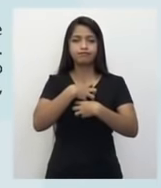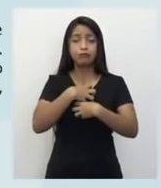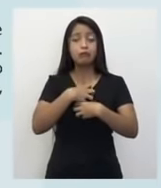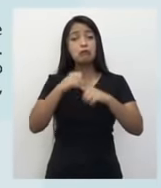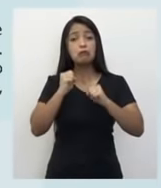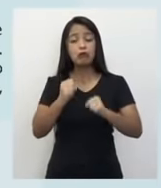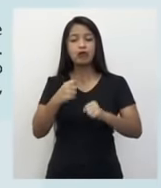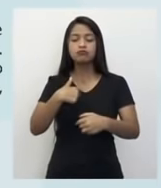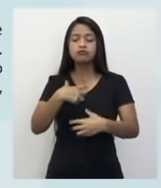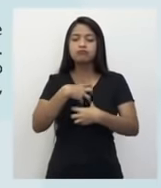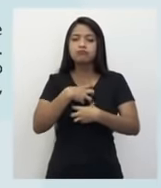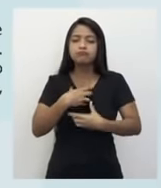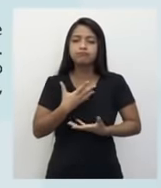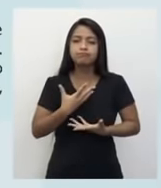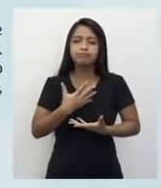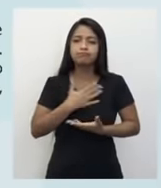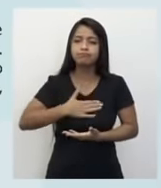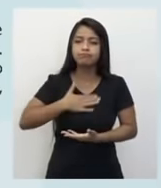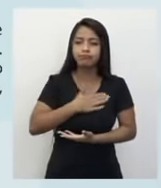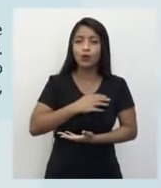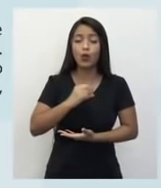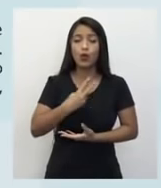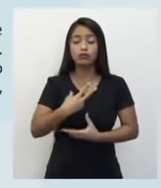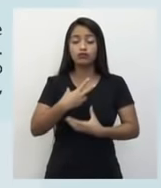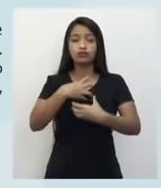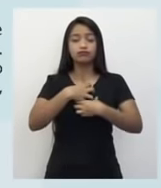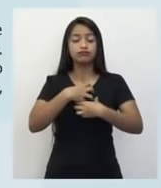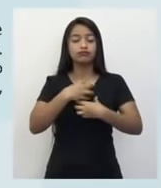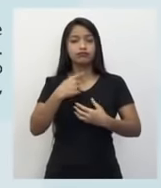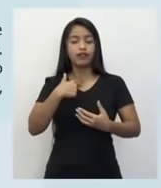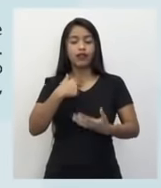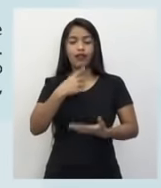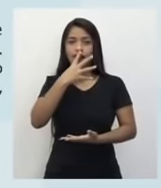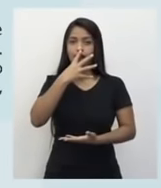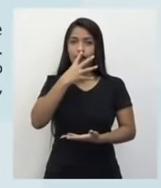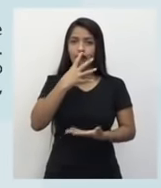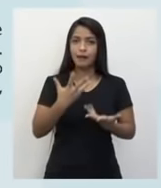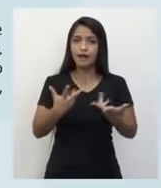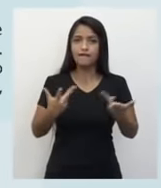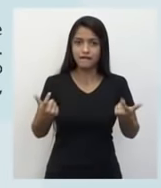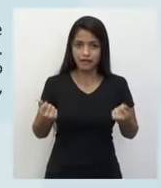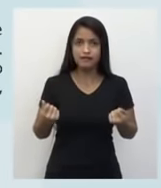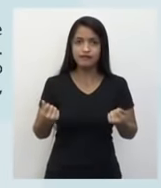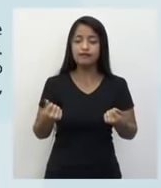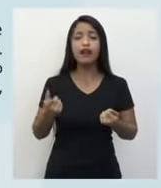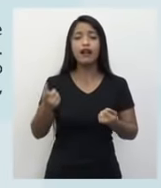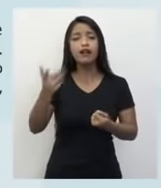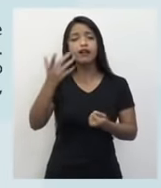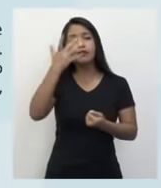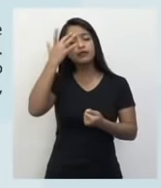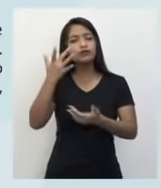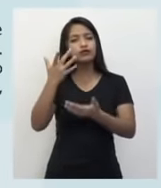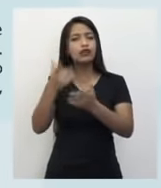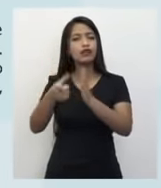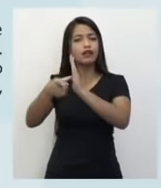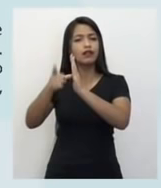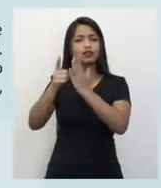deixar maravilhados. Serve exclusivamente para aquela cena, auxiliando o cenógrafo que estudou cuidadosamente o